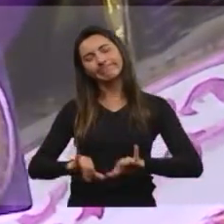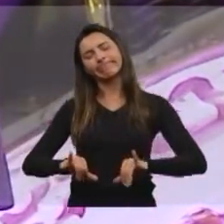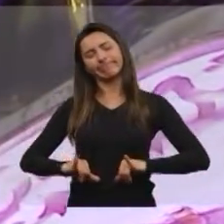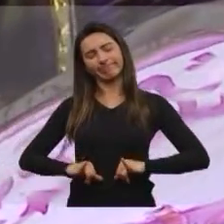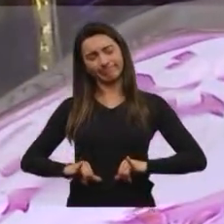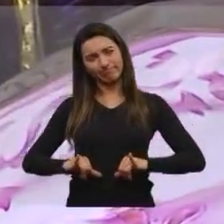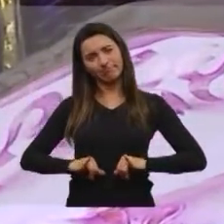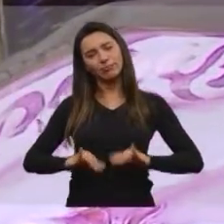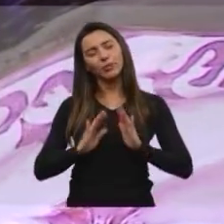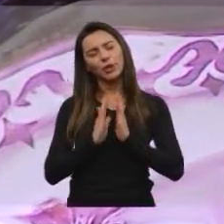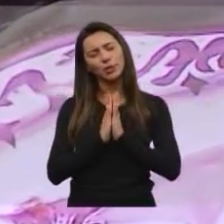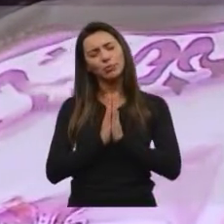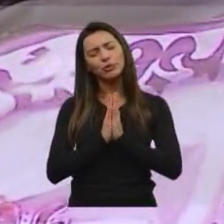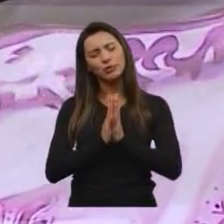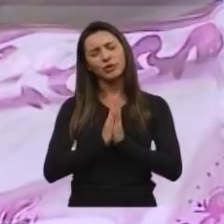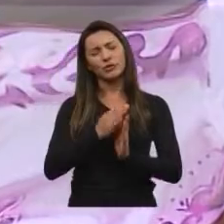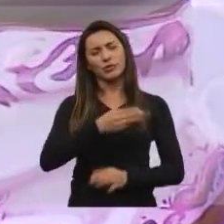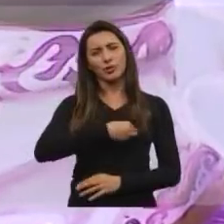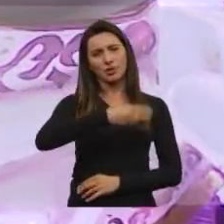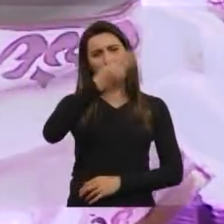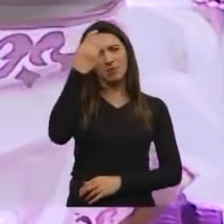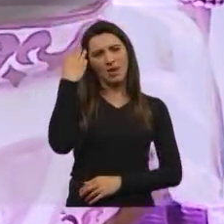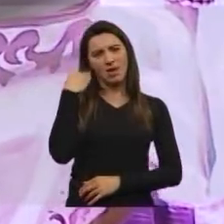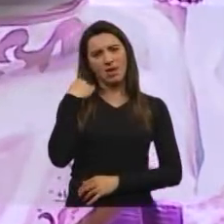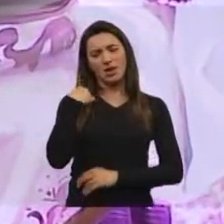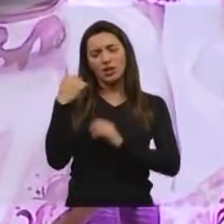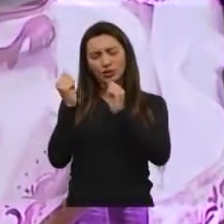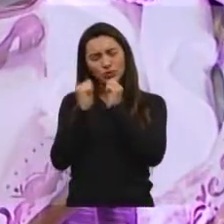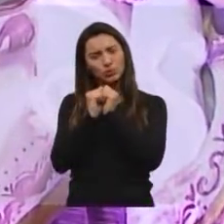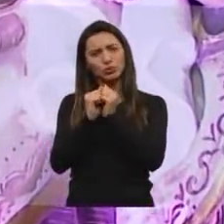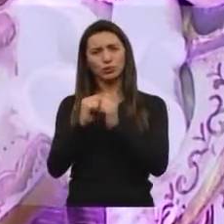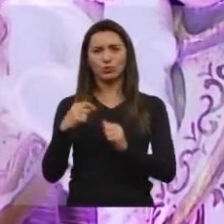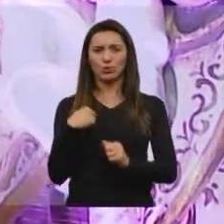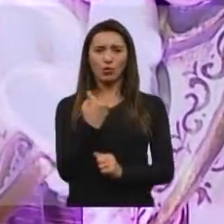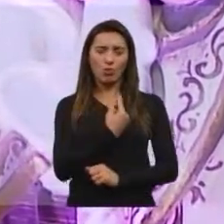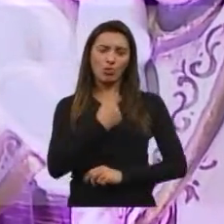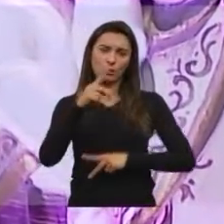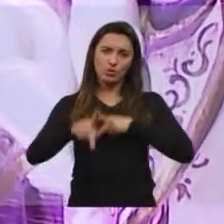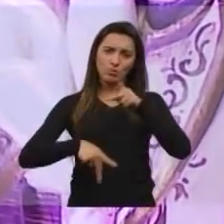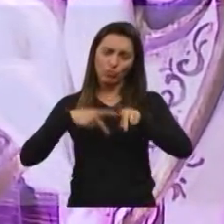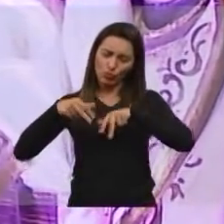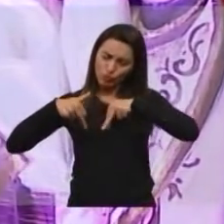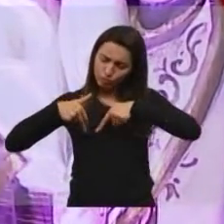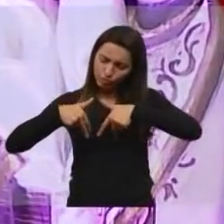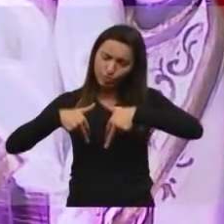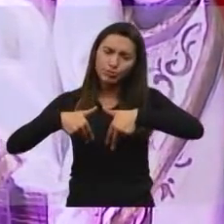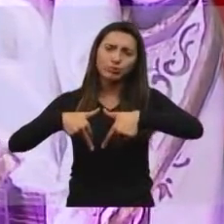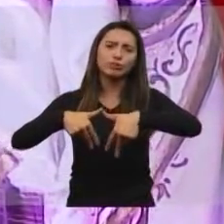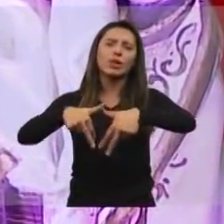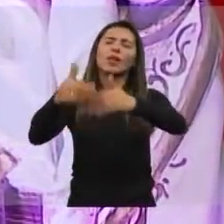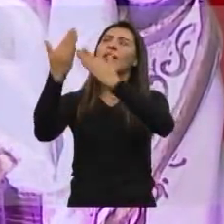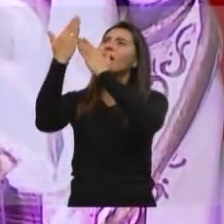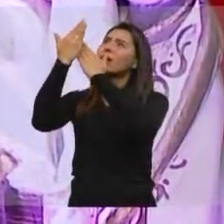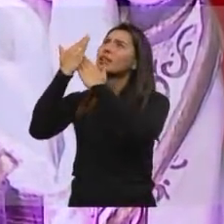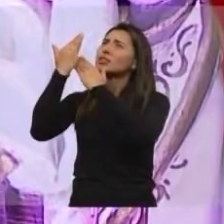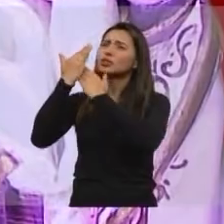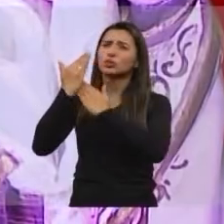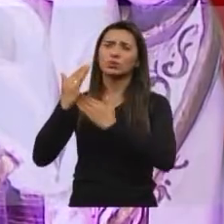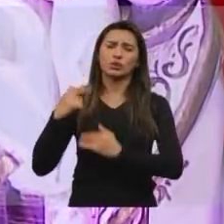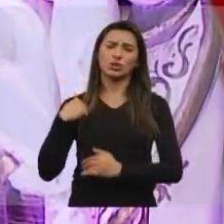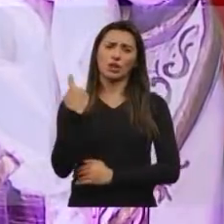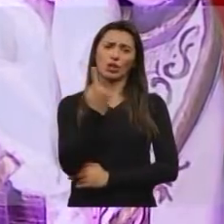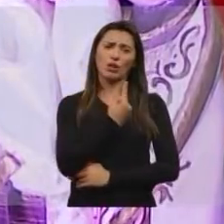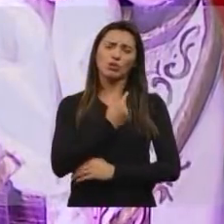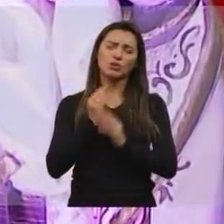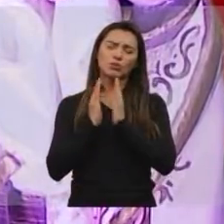nossa senhora caminho e como seu povo e ajude-nos mãe e ajude as nossas